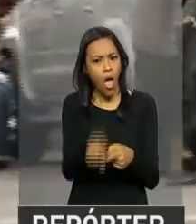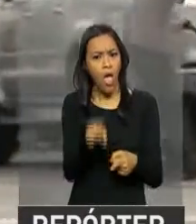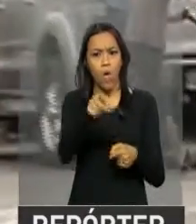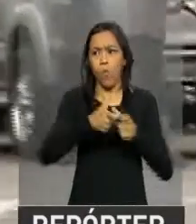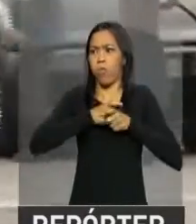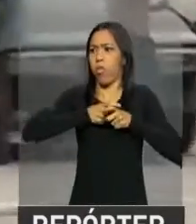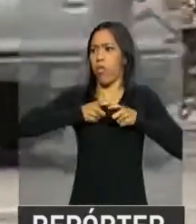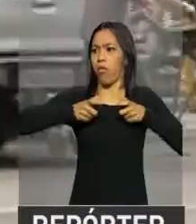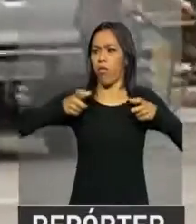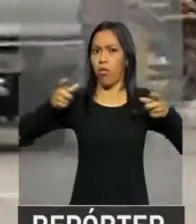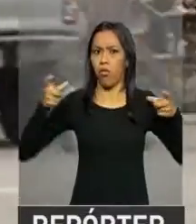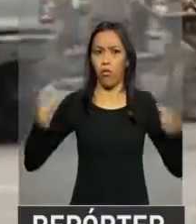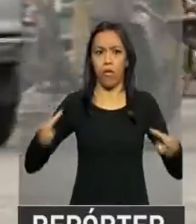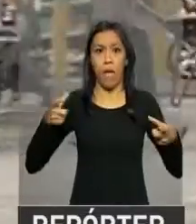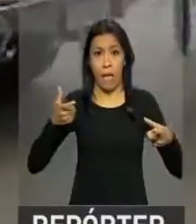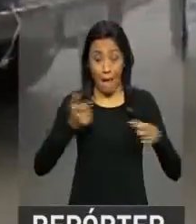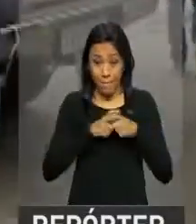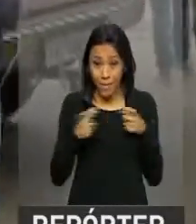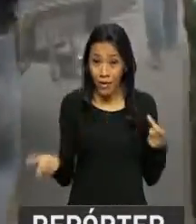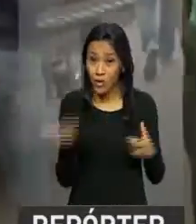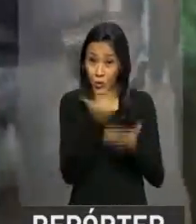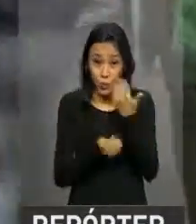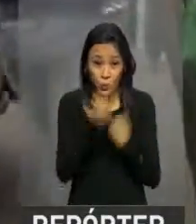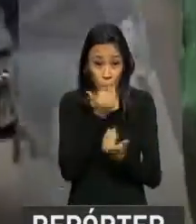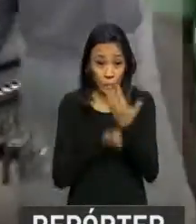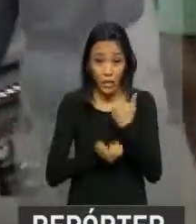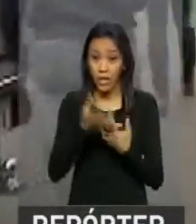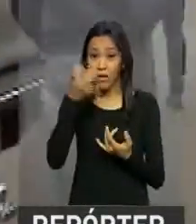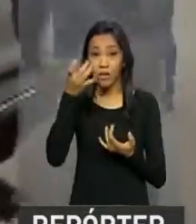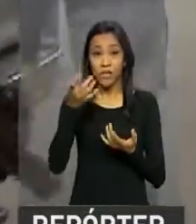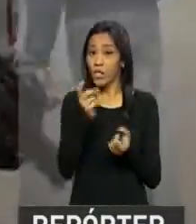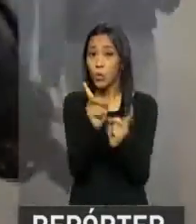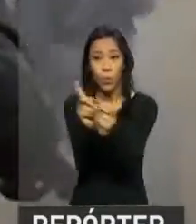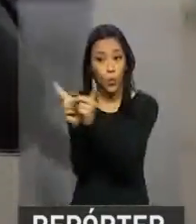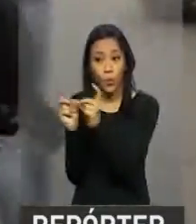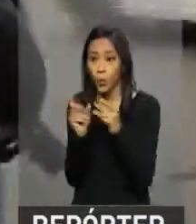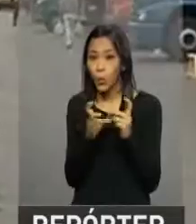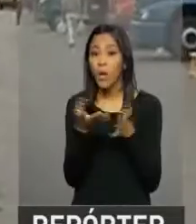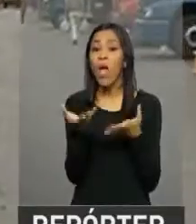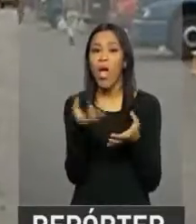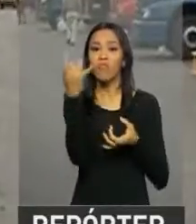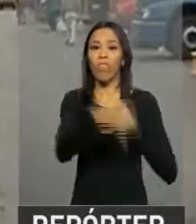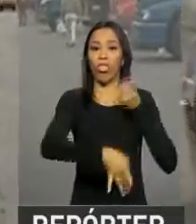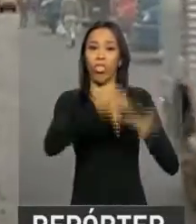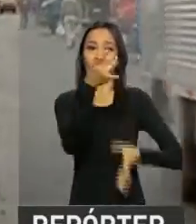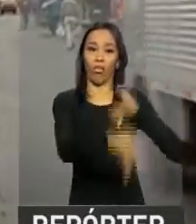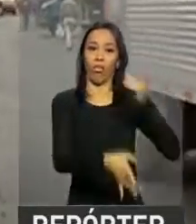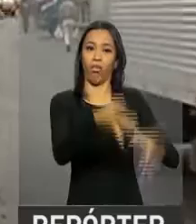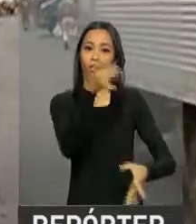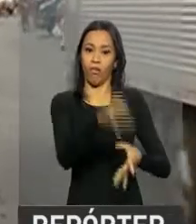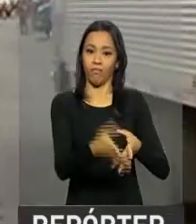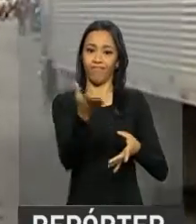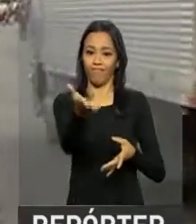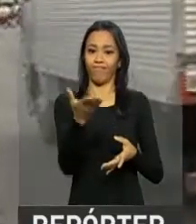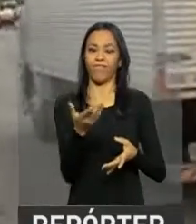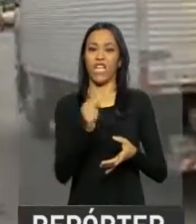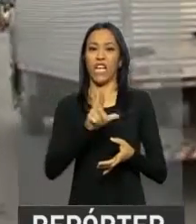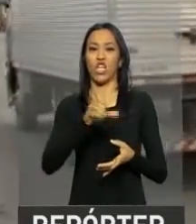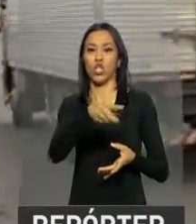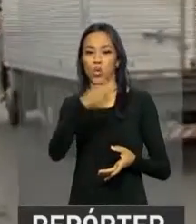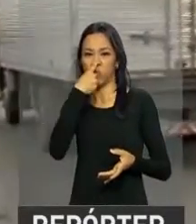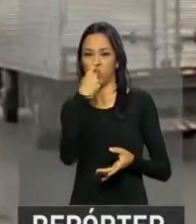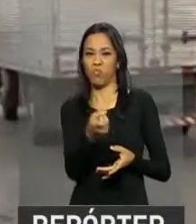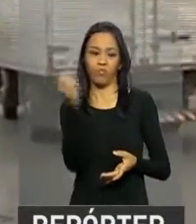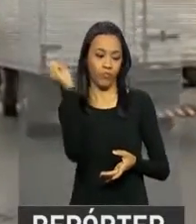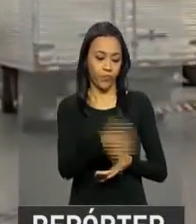América Latina, a maior parte dos alimentos que não são comercializados acabam desperdiçados nas caçambas de lixo,